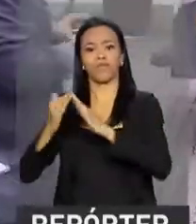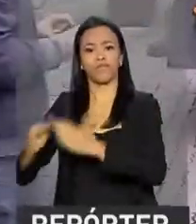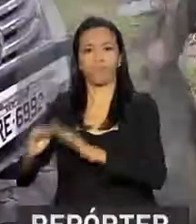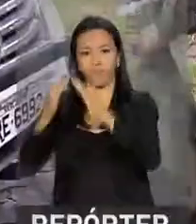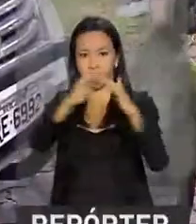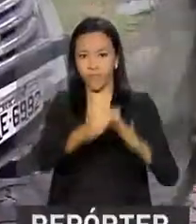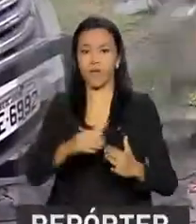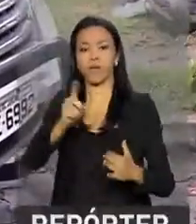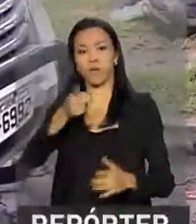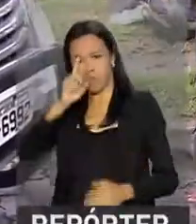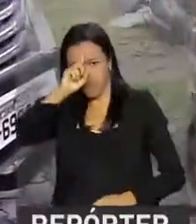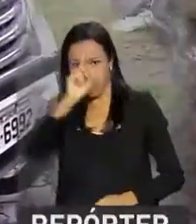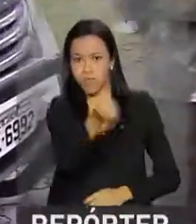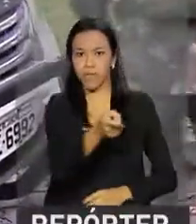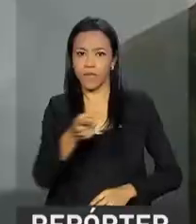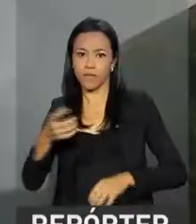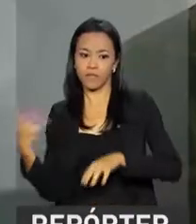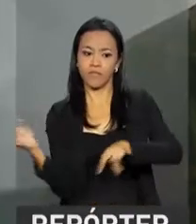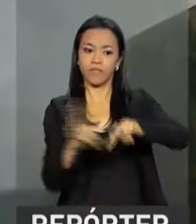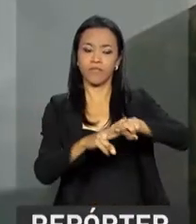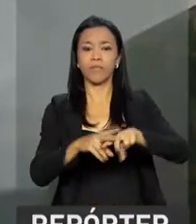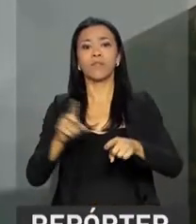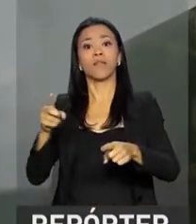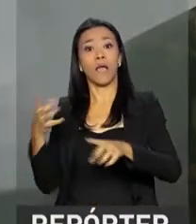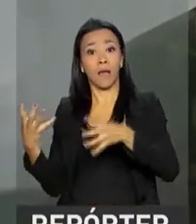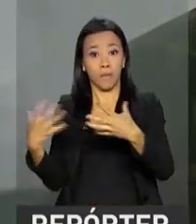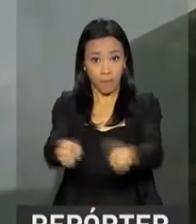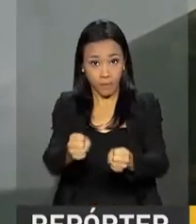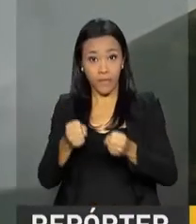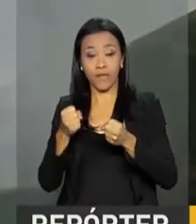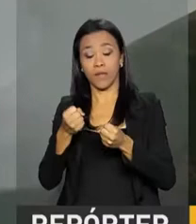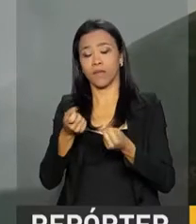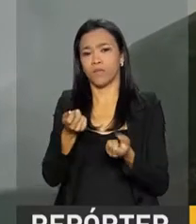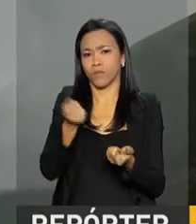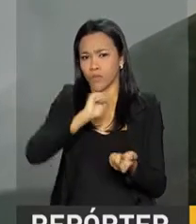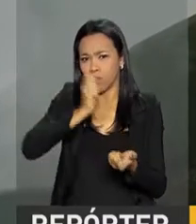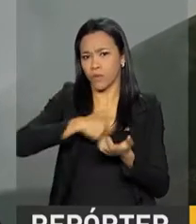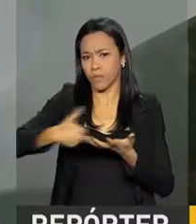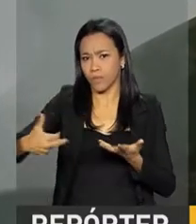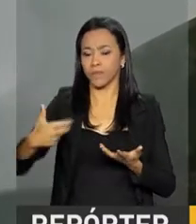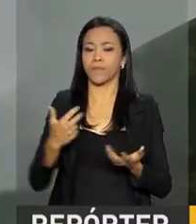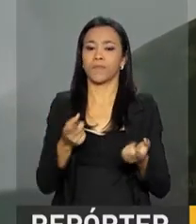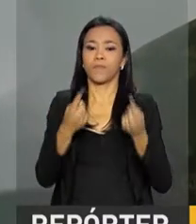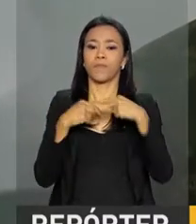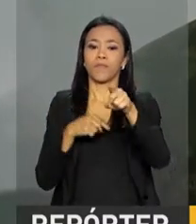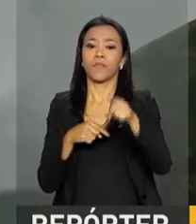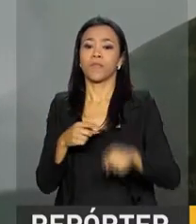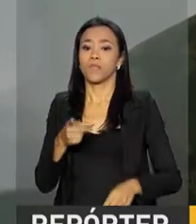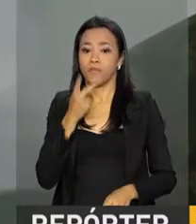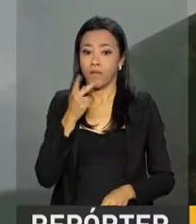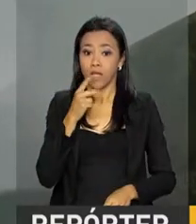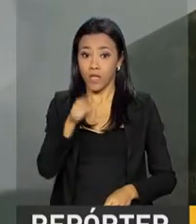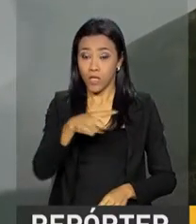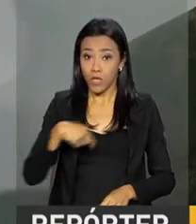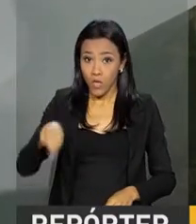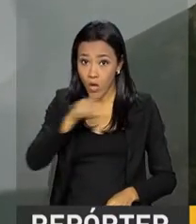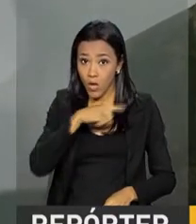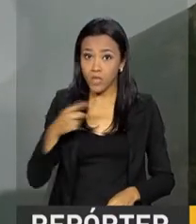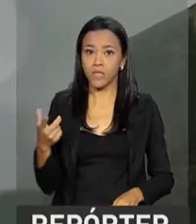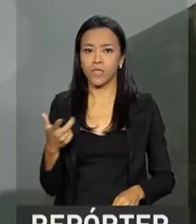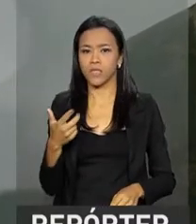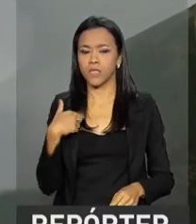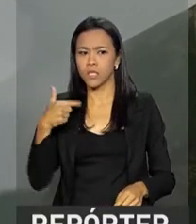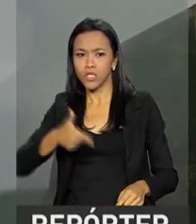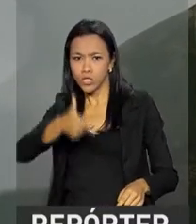prisão e apreensão de drogas é importante dizer que sente se disparasse tiros em que nós tivermos nenhuma